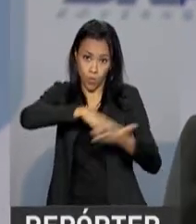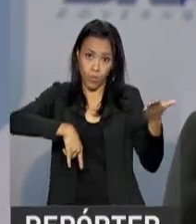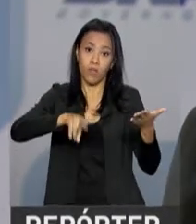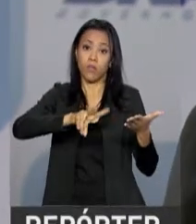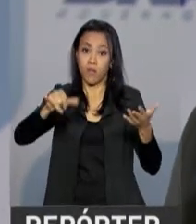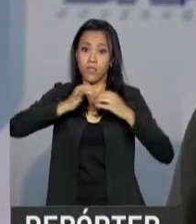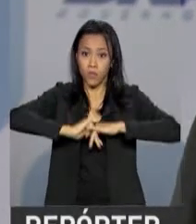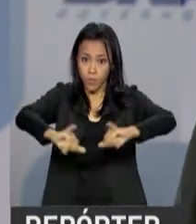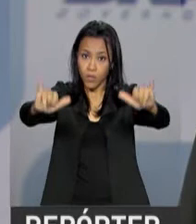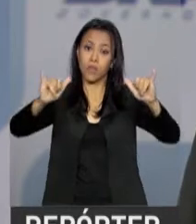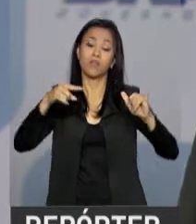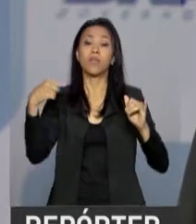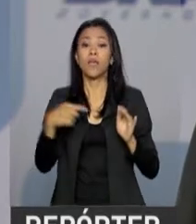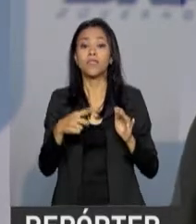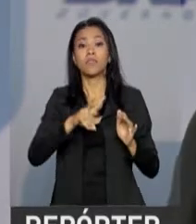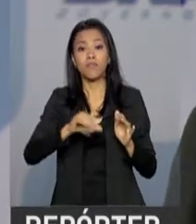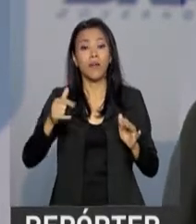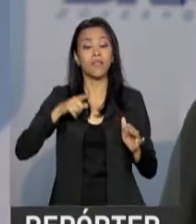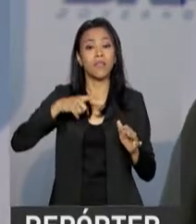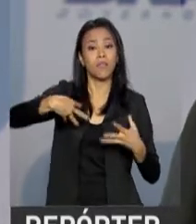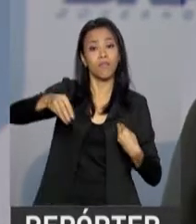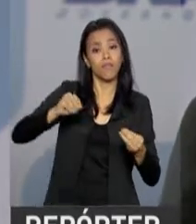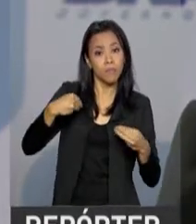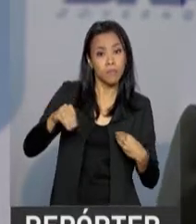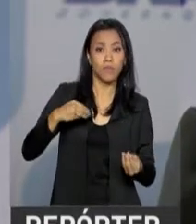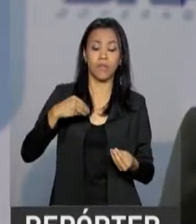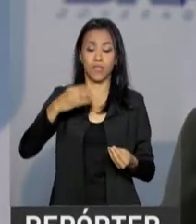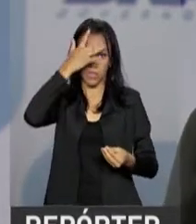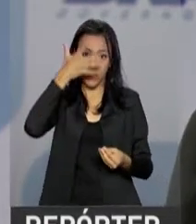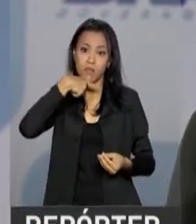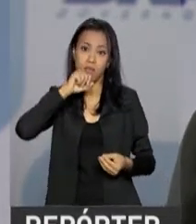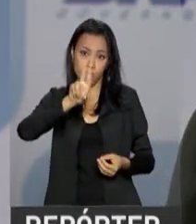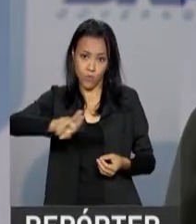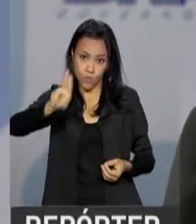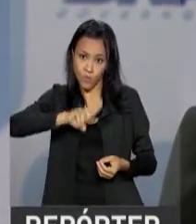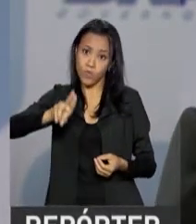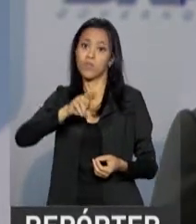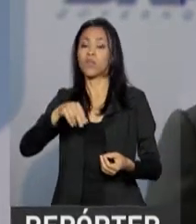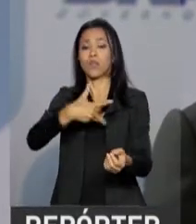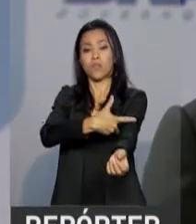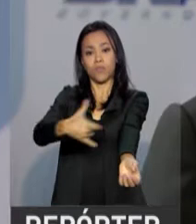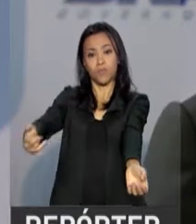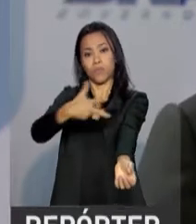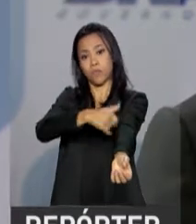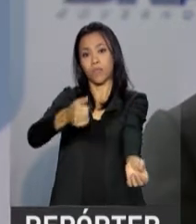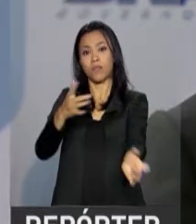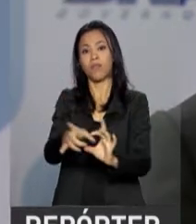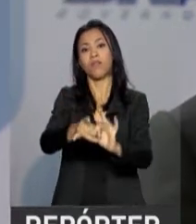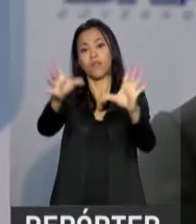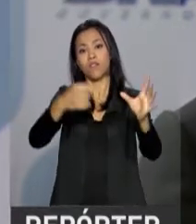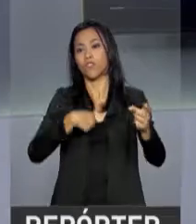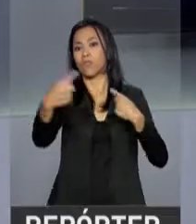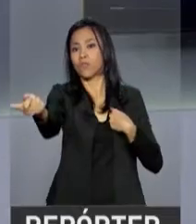e que permite esta flexibilidade que os usuários de rodeados de terem mais liberdade de deslocamento